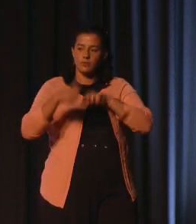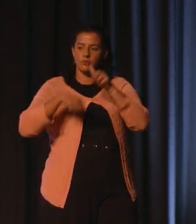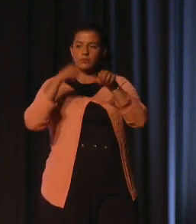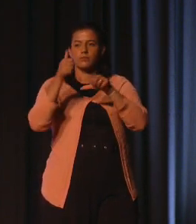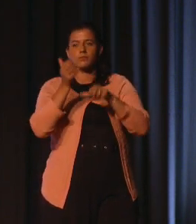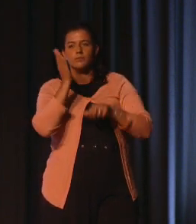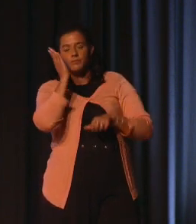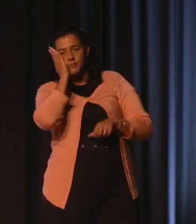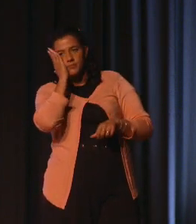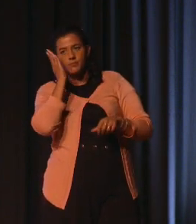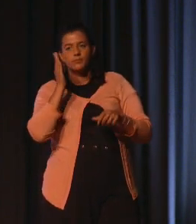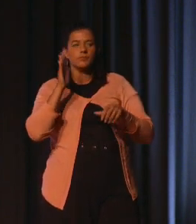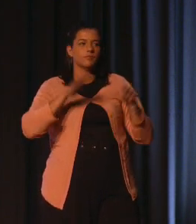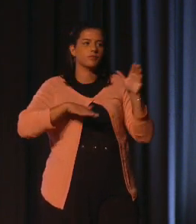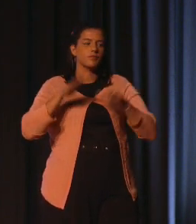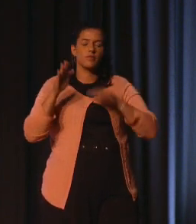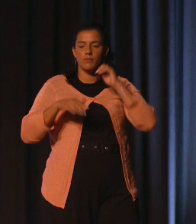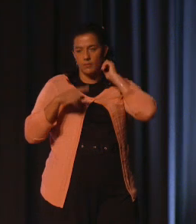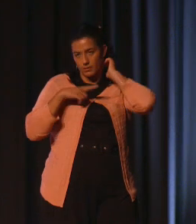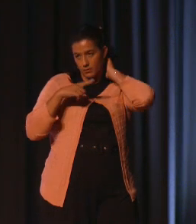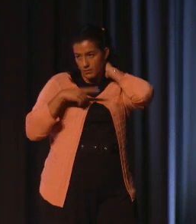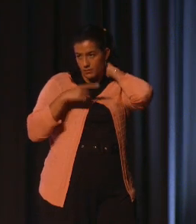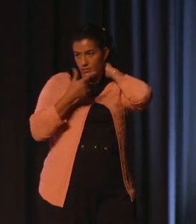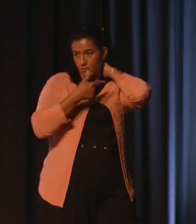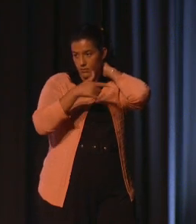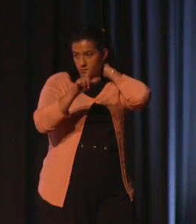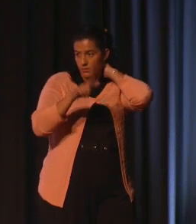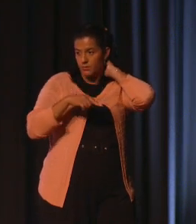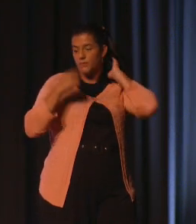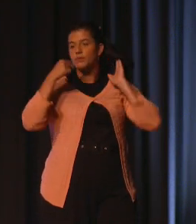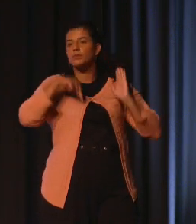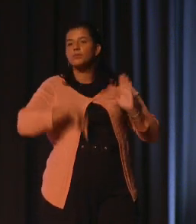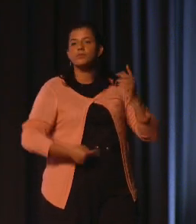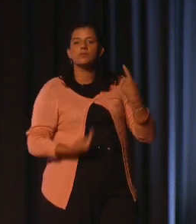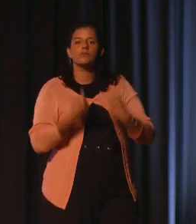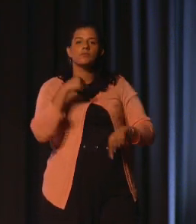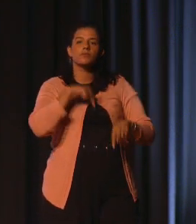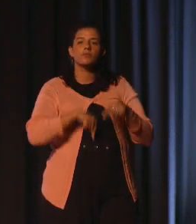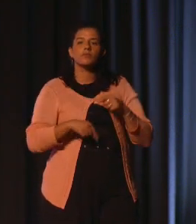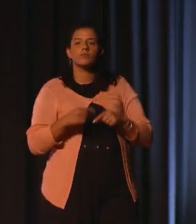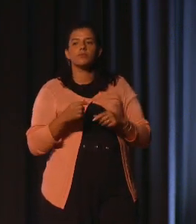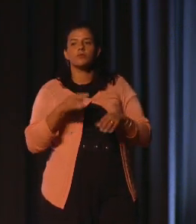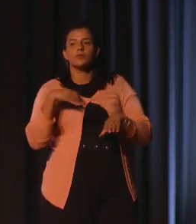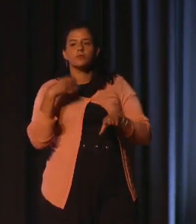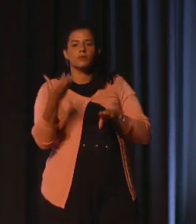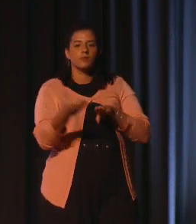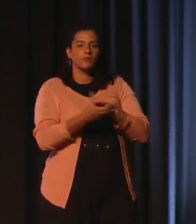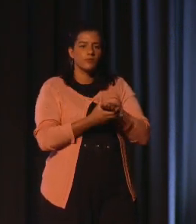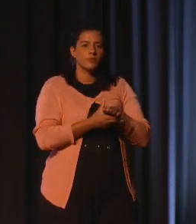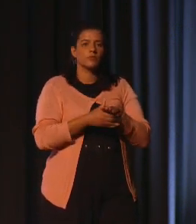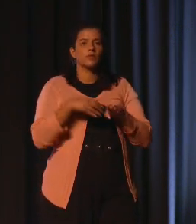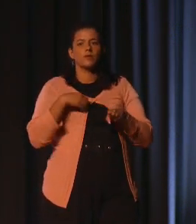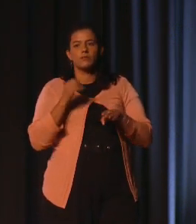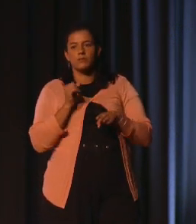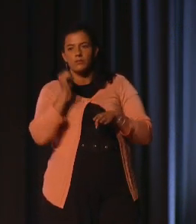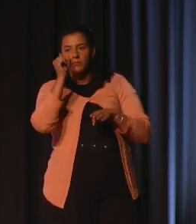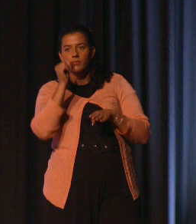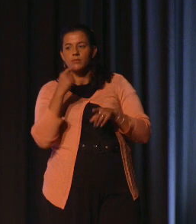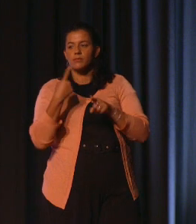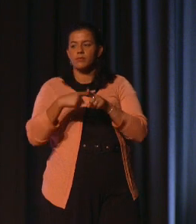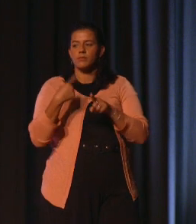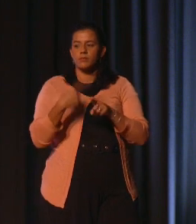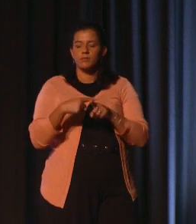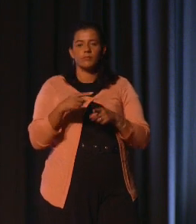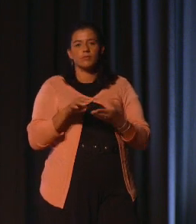para dormir, independente de ter hemofilia ou não, para oxigenar o tecido. Ninguém dorme de sapato, por que vai dormir de dentadura,